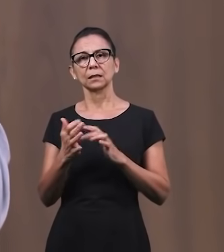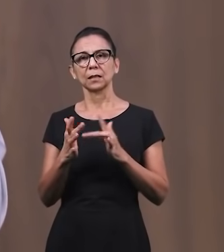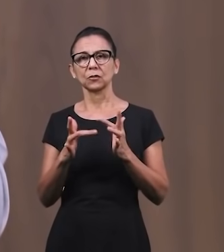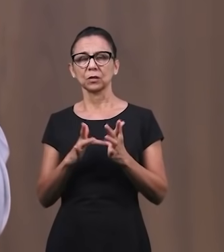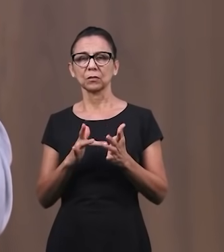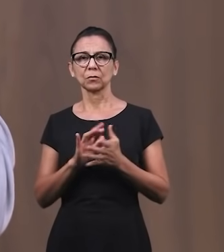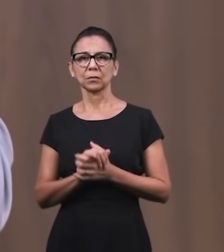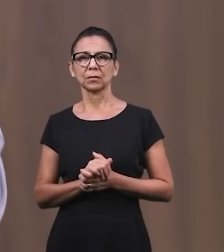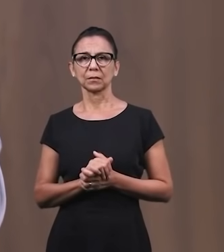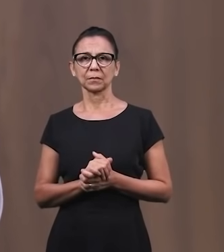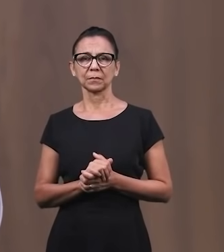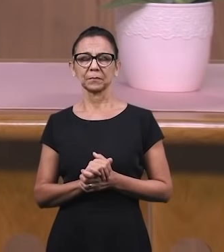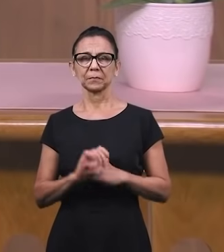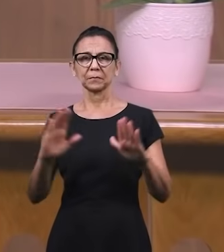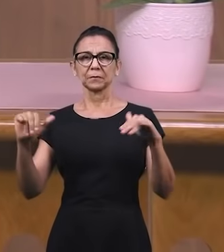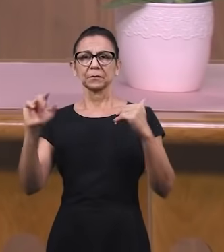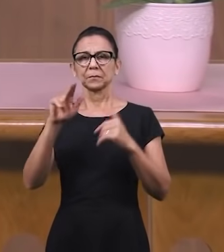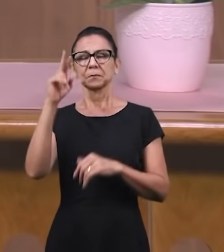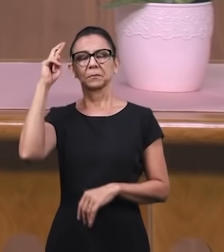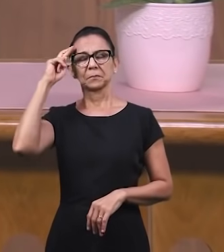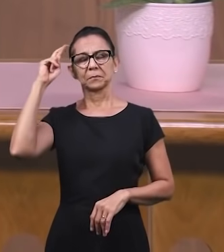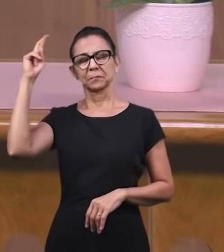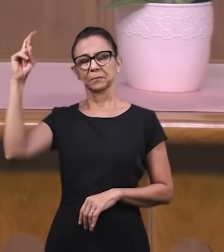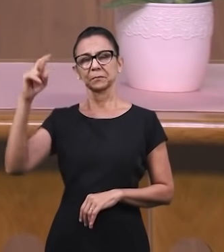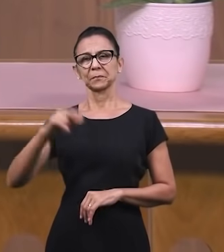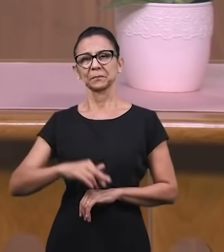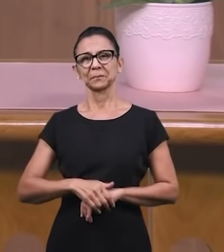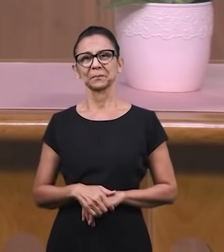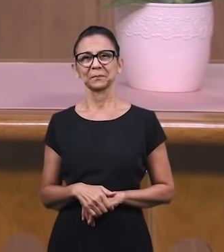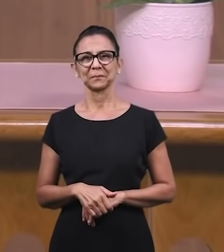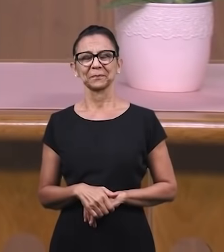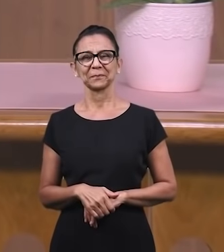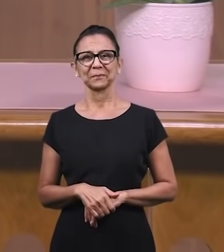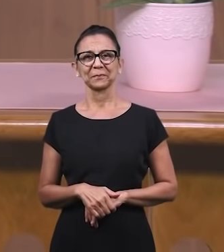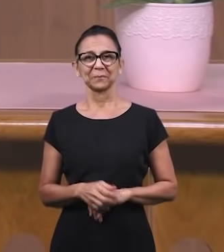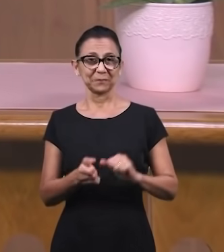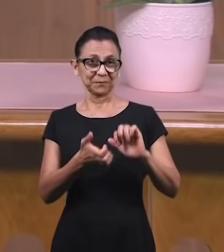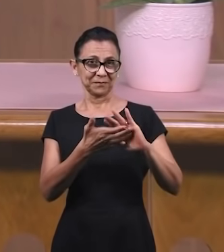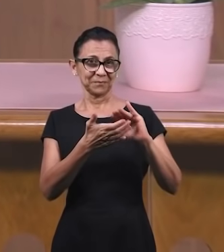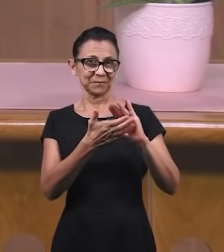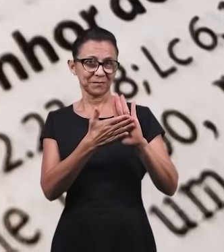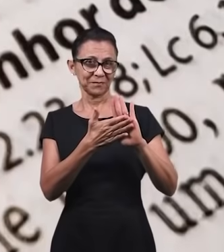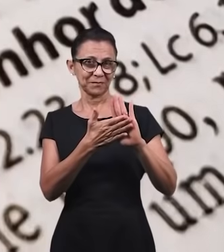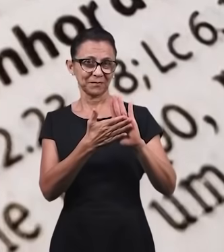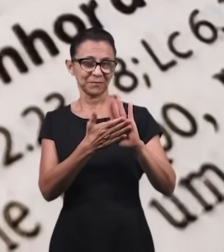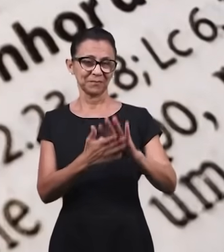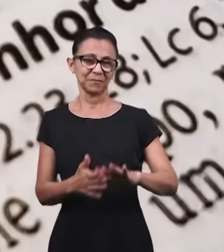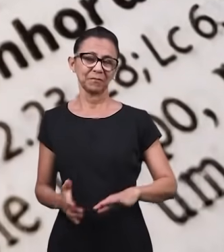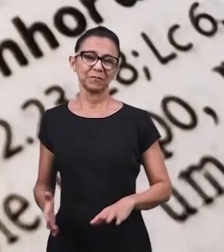se revelar a você. Louvado seja o nome do Senhor. Vamos cantar um louvor ao Senhor agora.